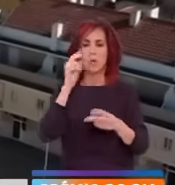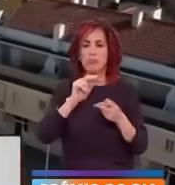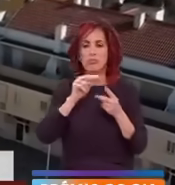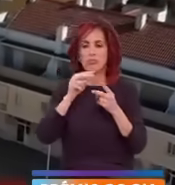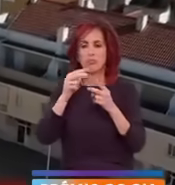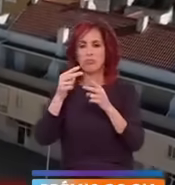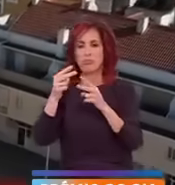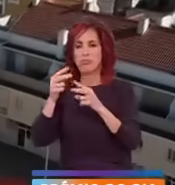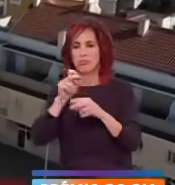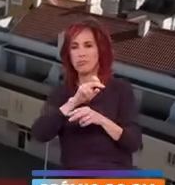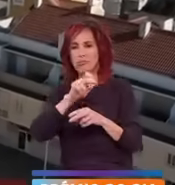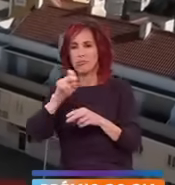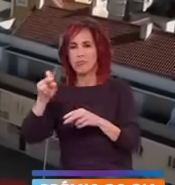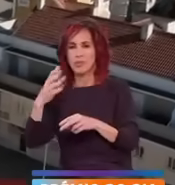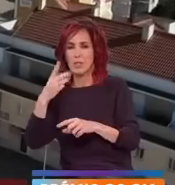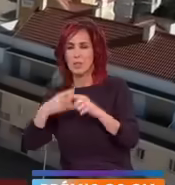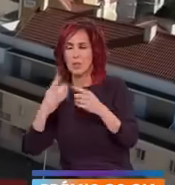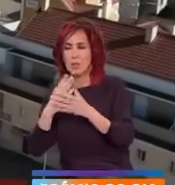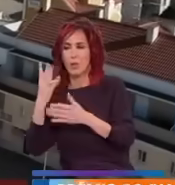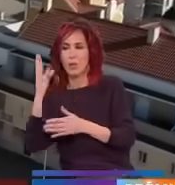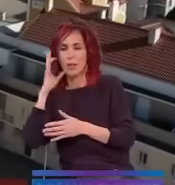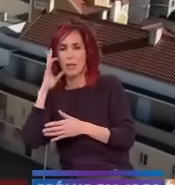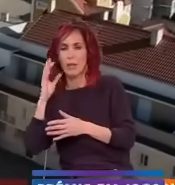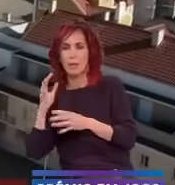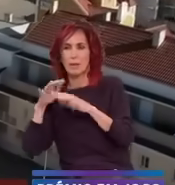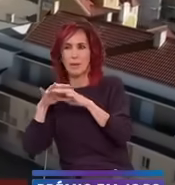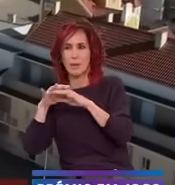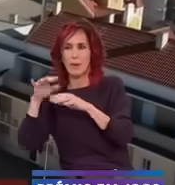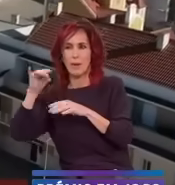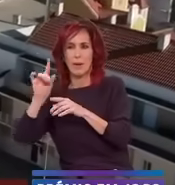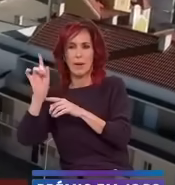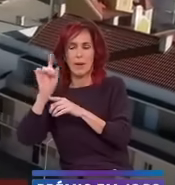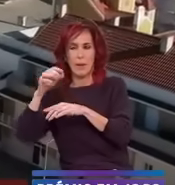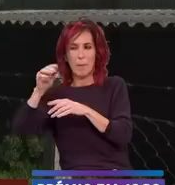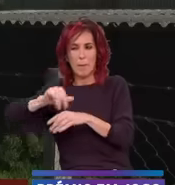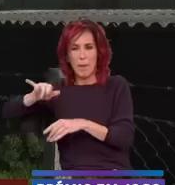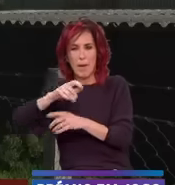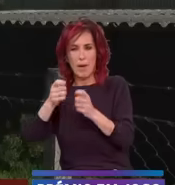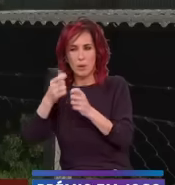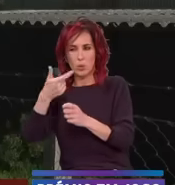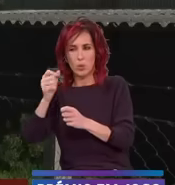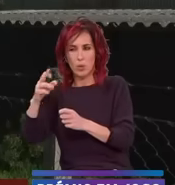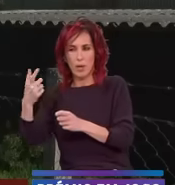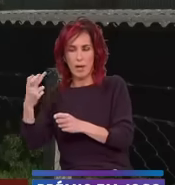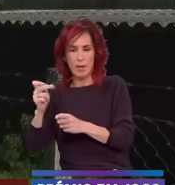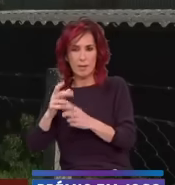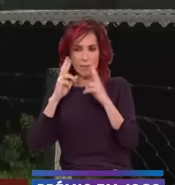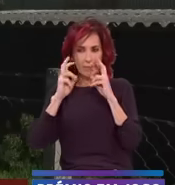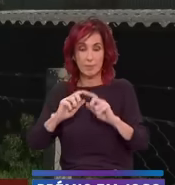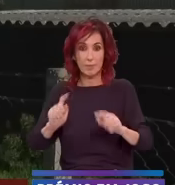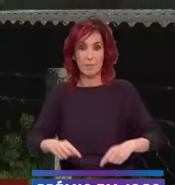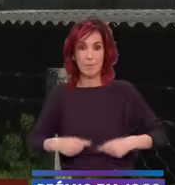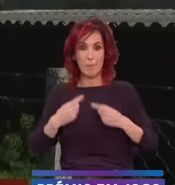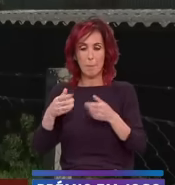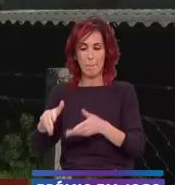as 3h30 e as 4 da tarde, acionando antenas na localidade da Torreira. A investigação estende depois